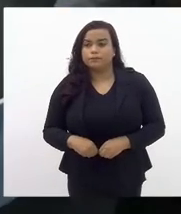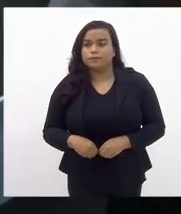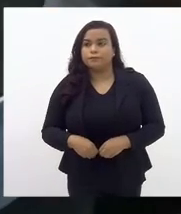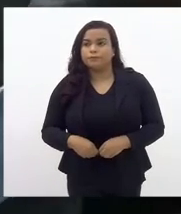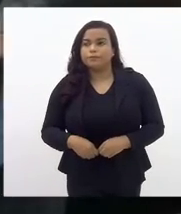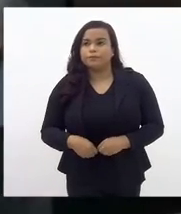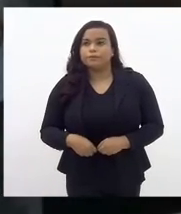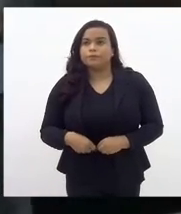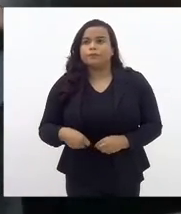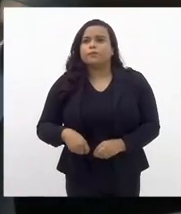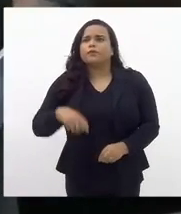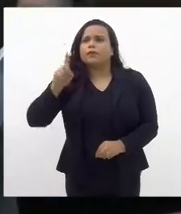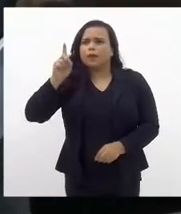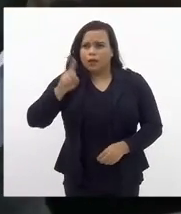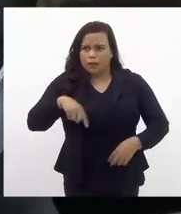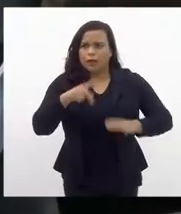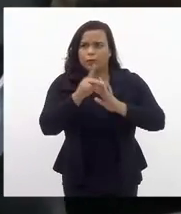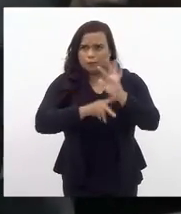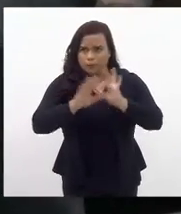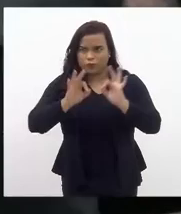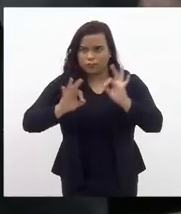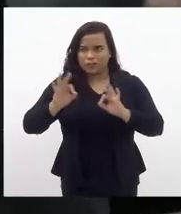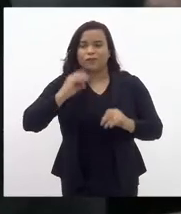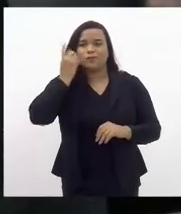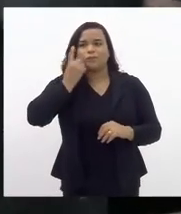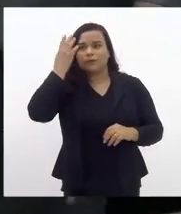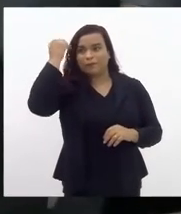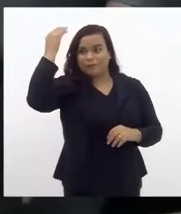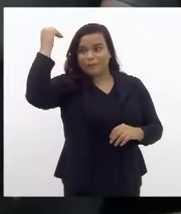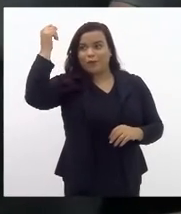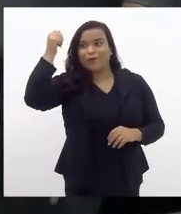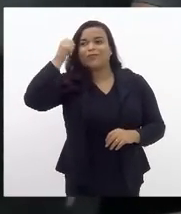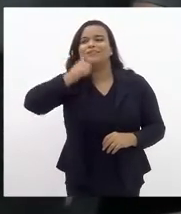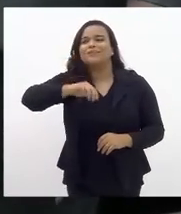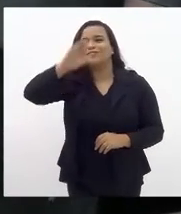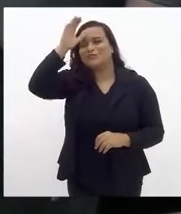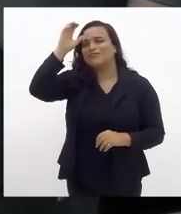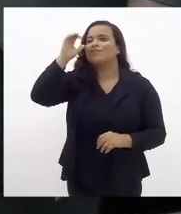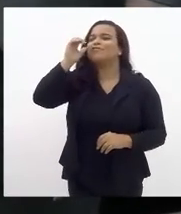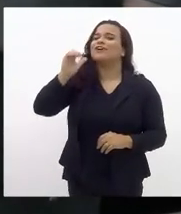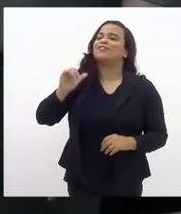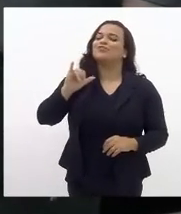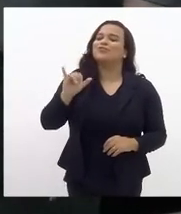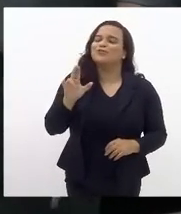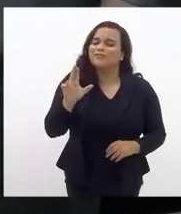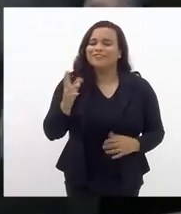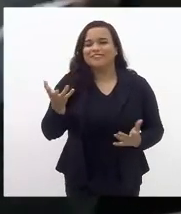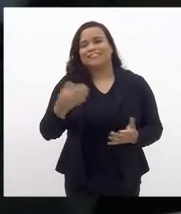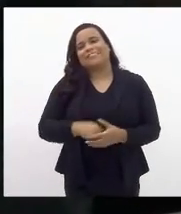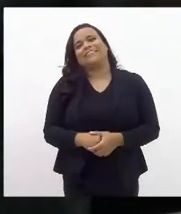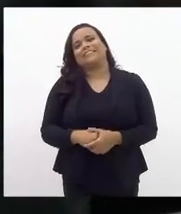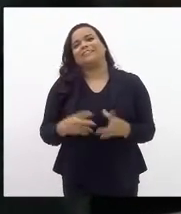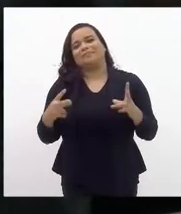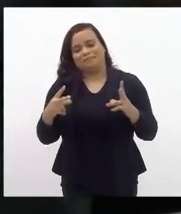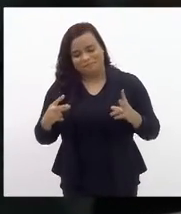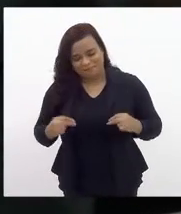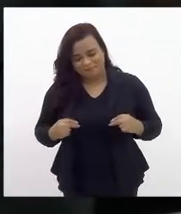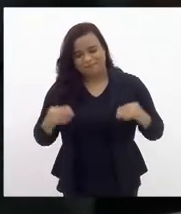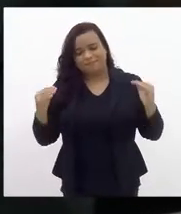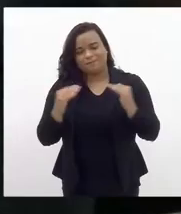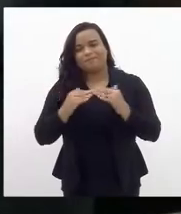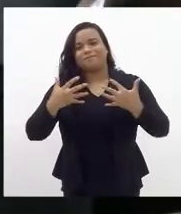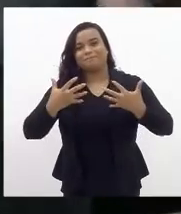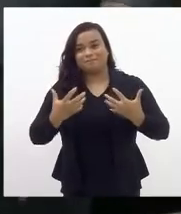Ainda é o projeto da famosa deputada Tiaju. No mérito,